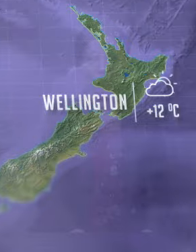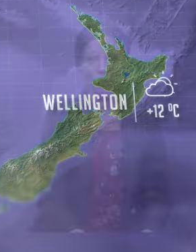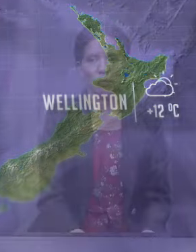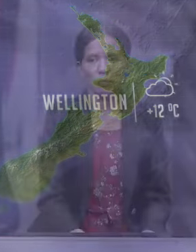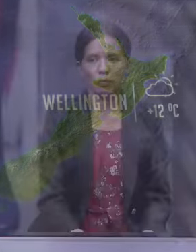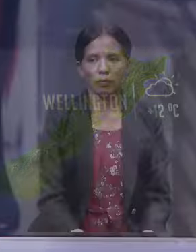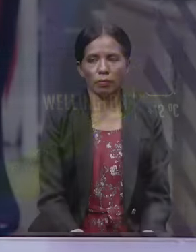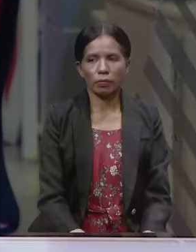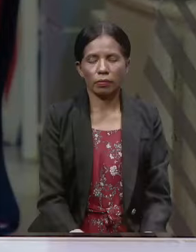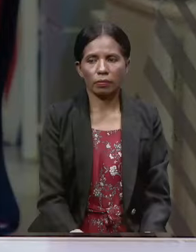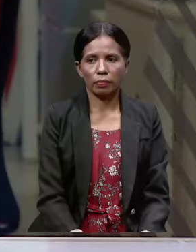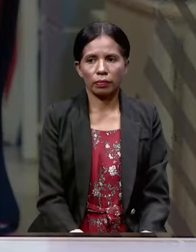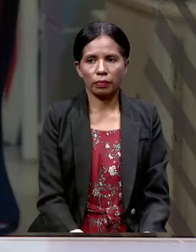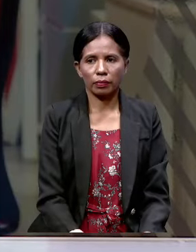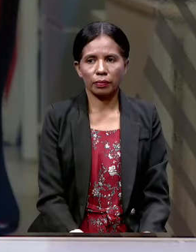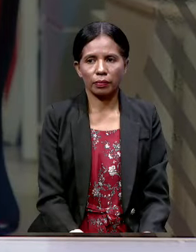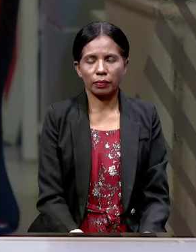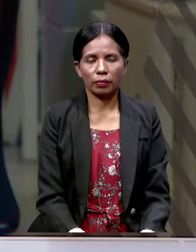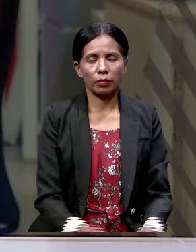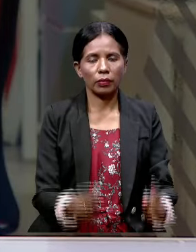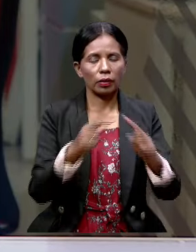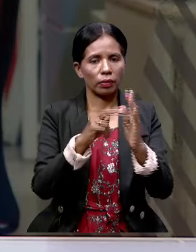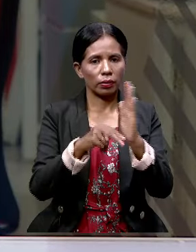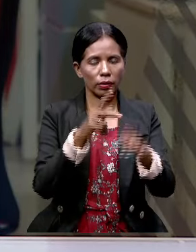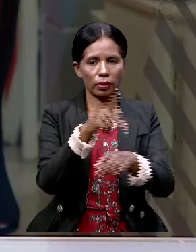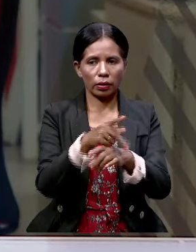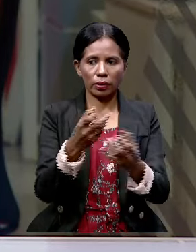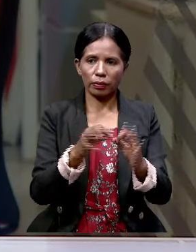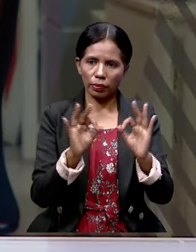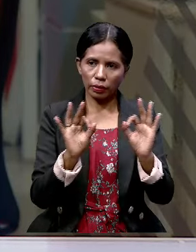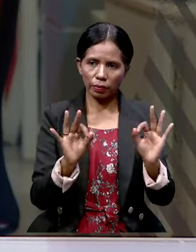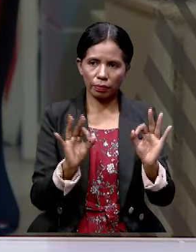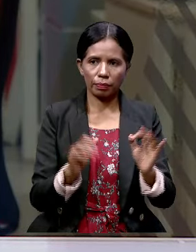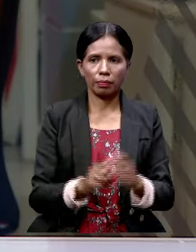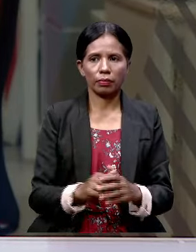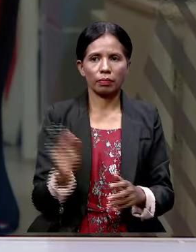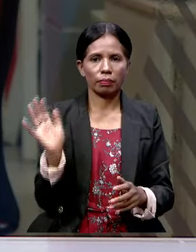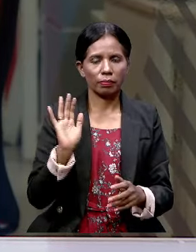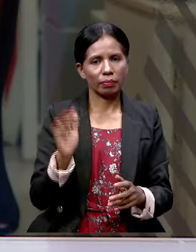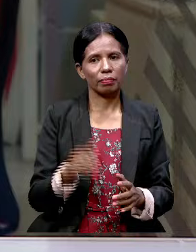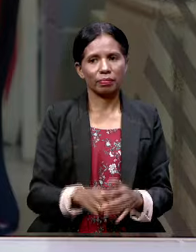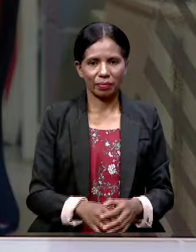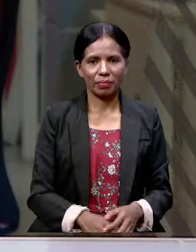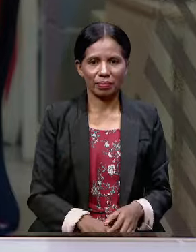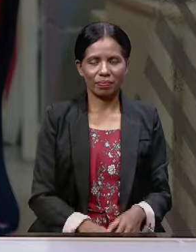Tepat ada jurnalis senar berdisang, Ohing, hati-hati prosimah.